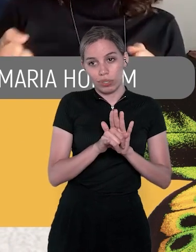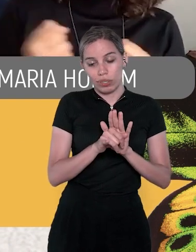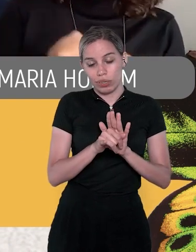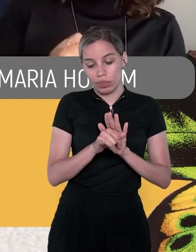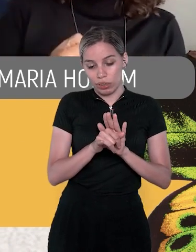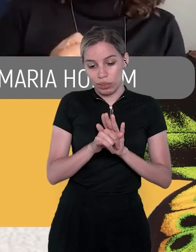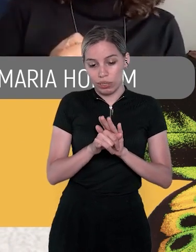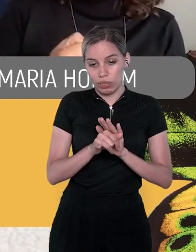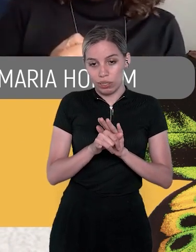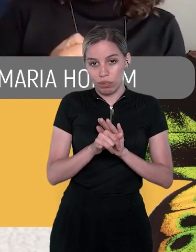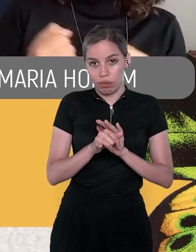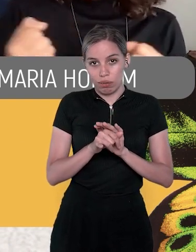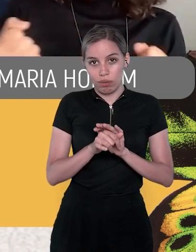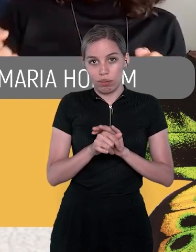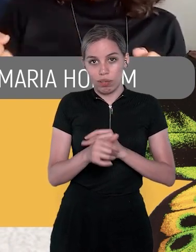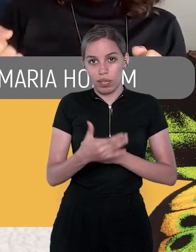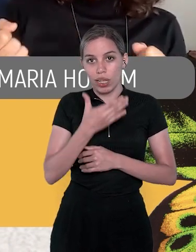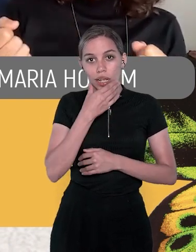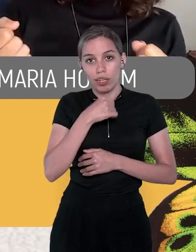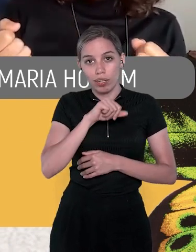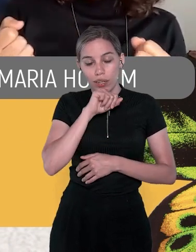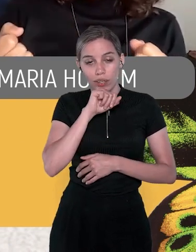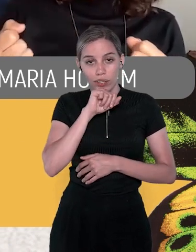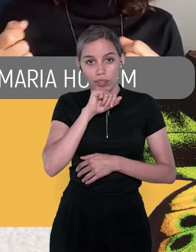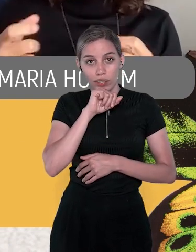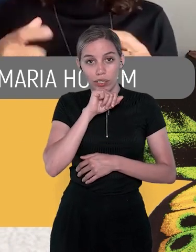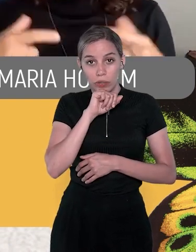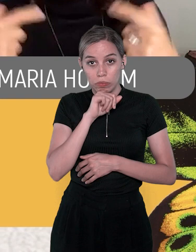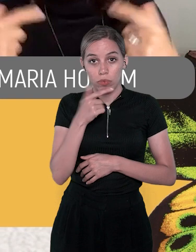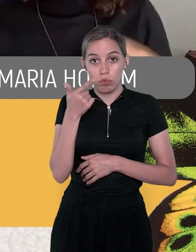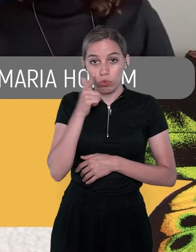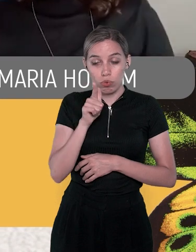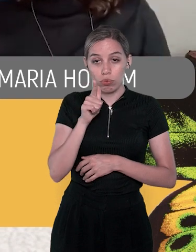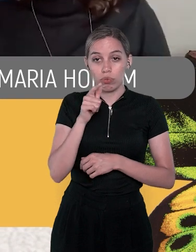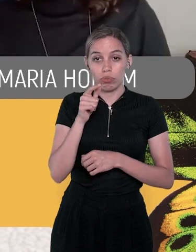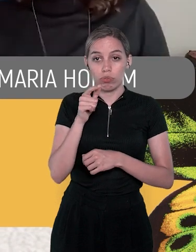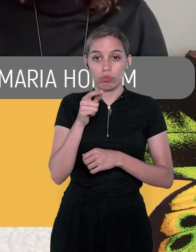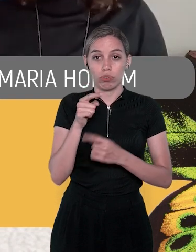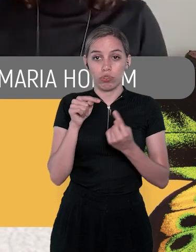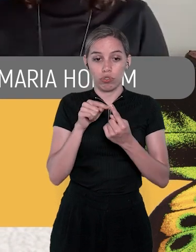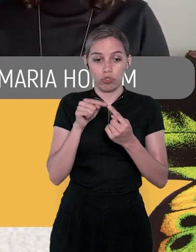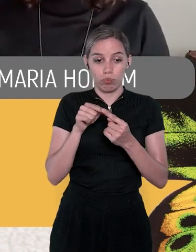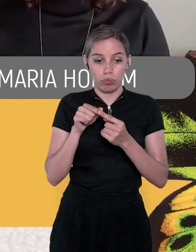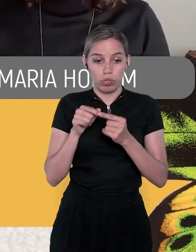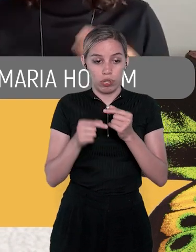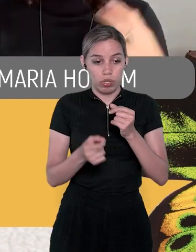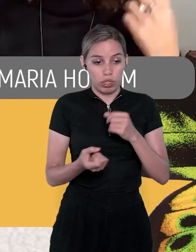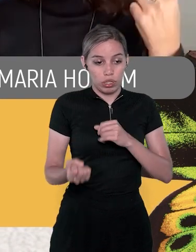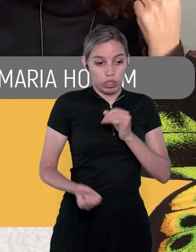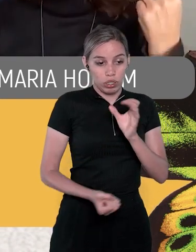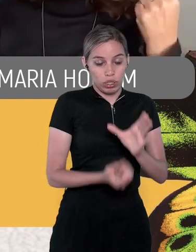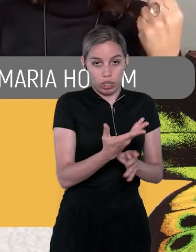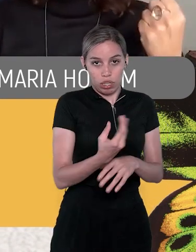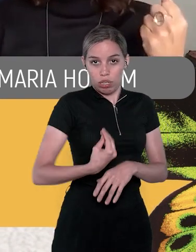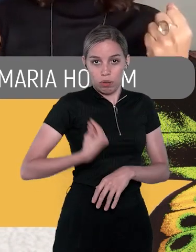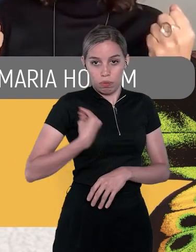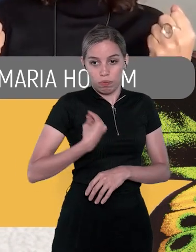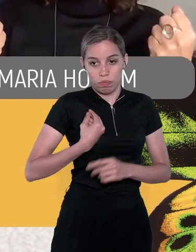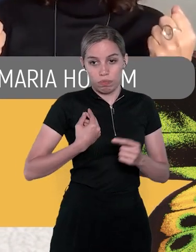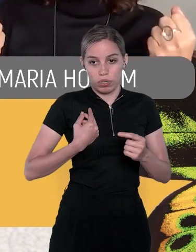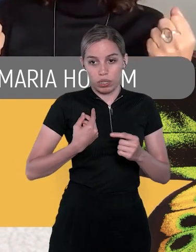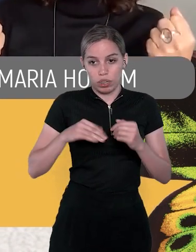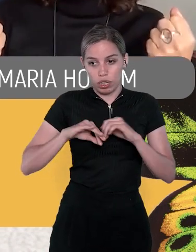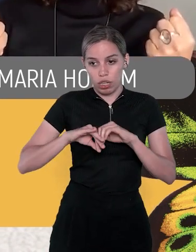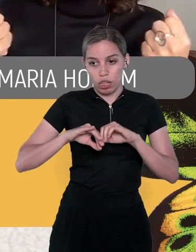a função paterna, para que eles construíssem um outro lugar nem tão colado ao pai, nem tão oposto